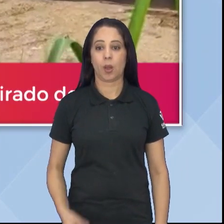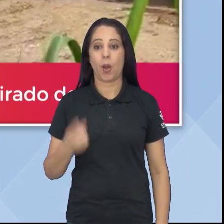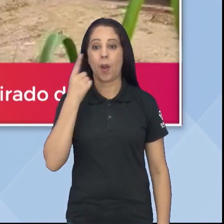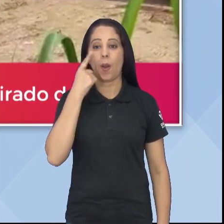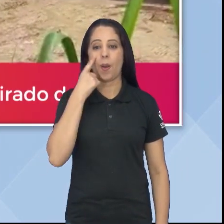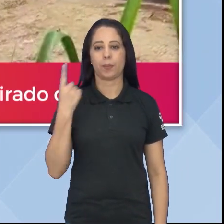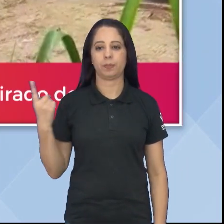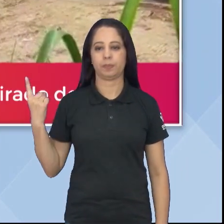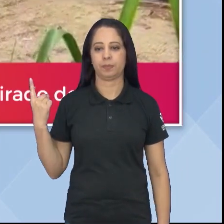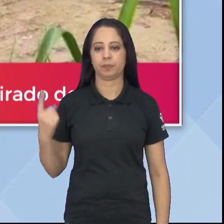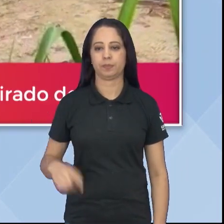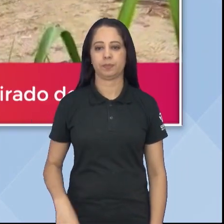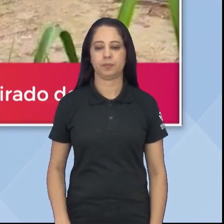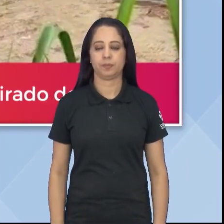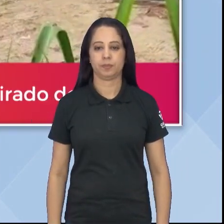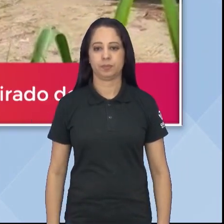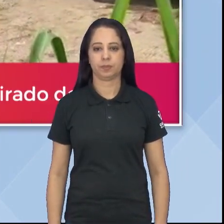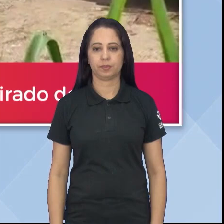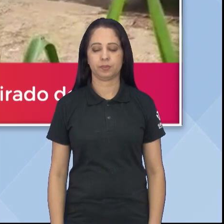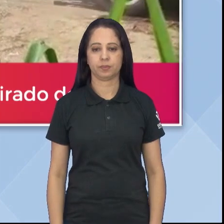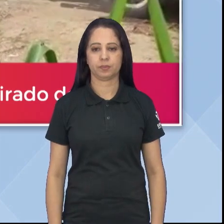triturador.